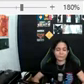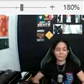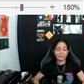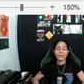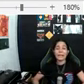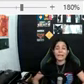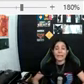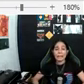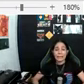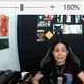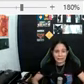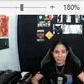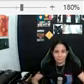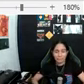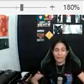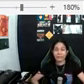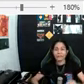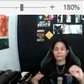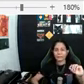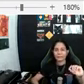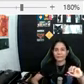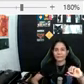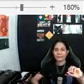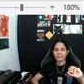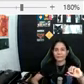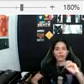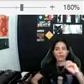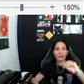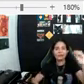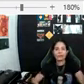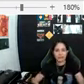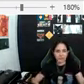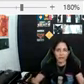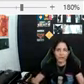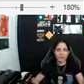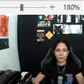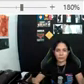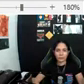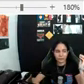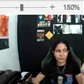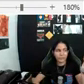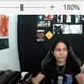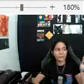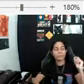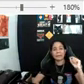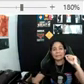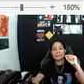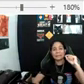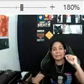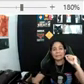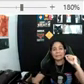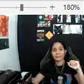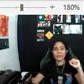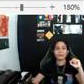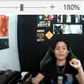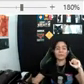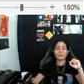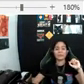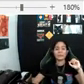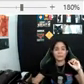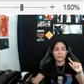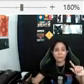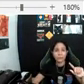tipo. Então, a gente precisa ter como base, sim, a altura dos pais, mas além disso,